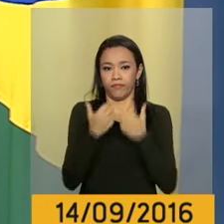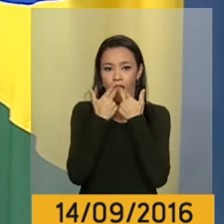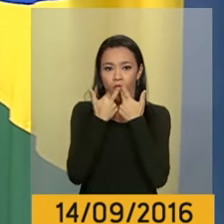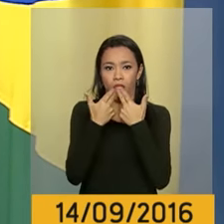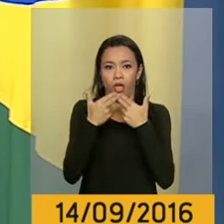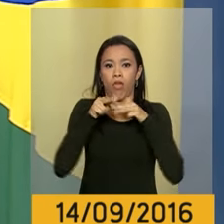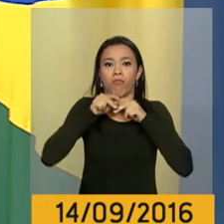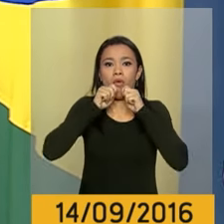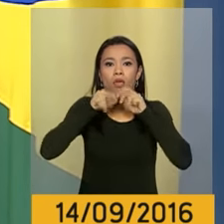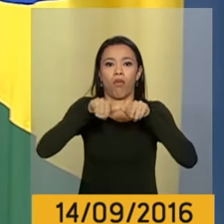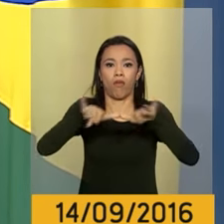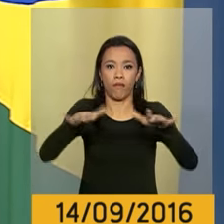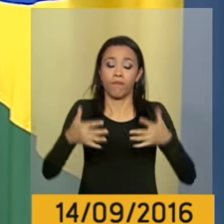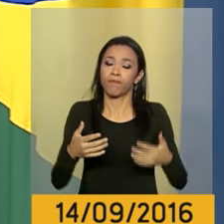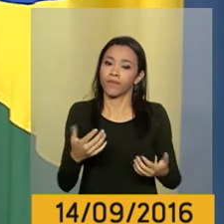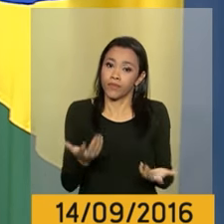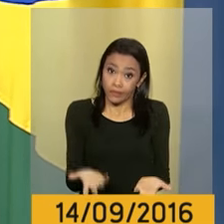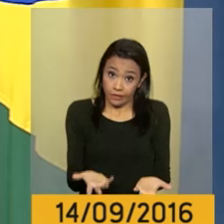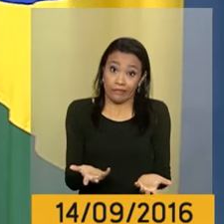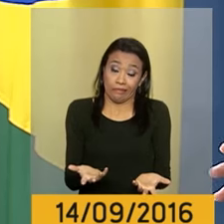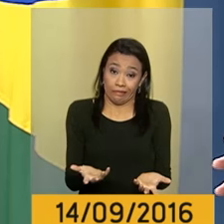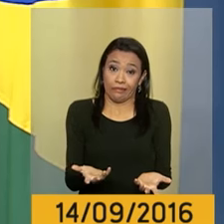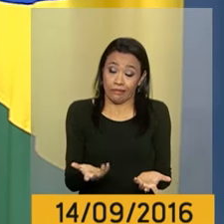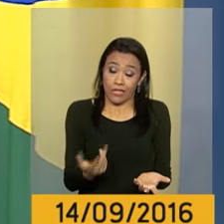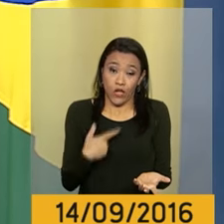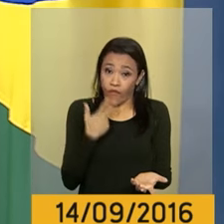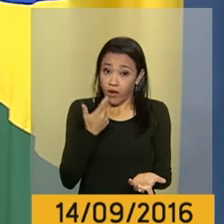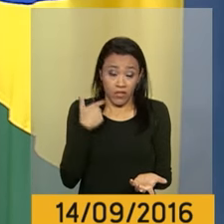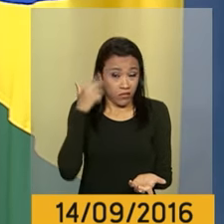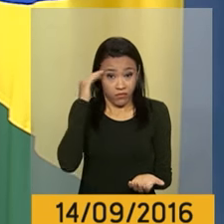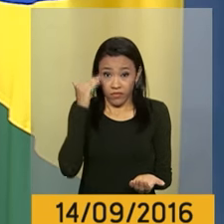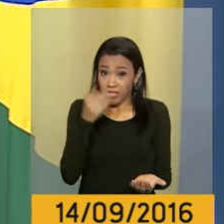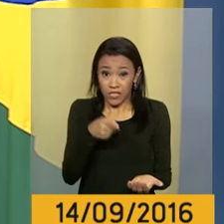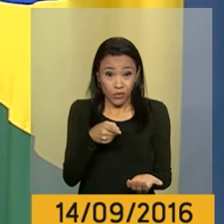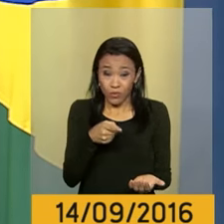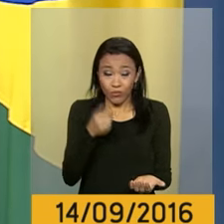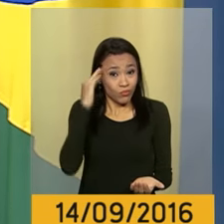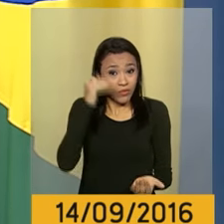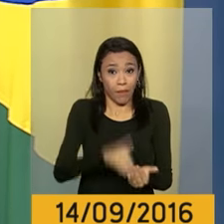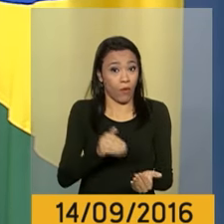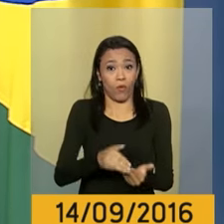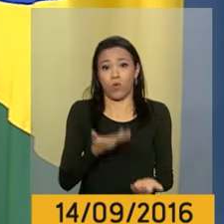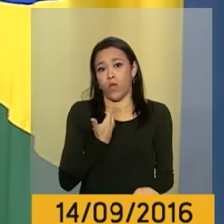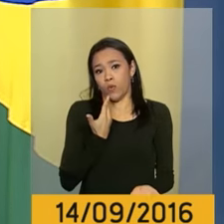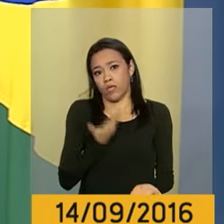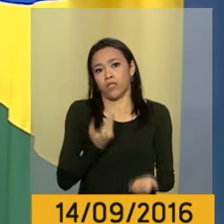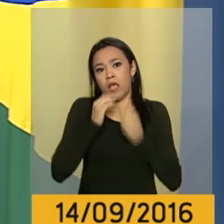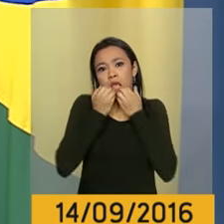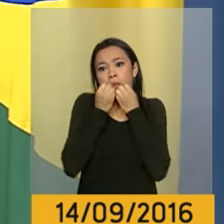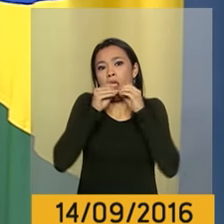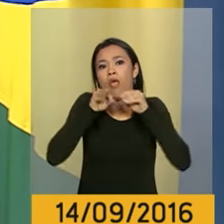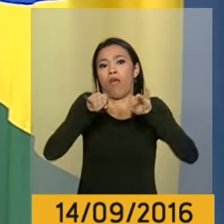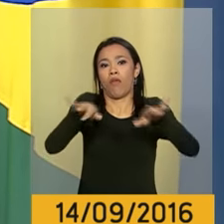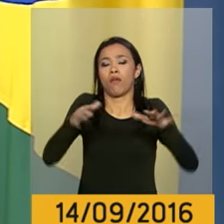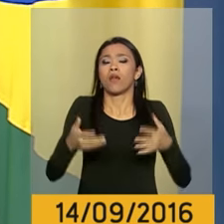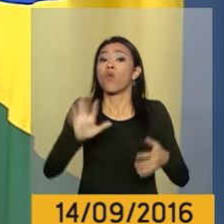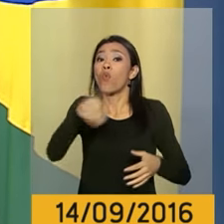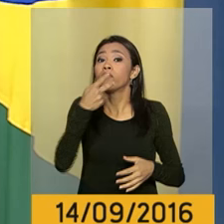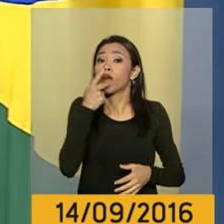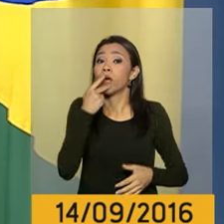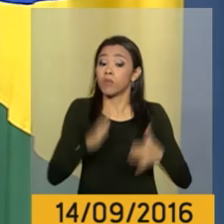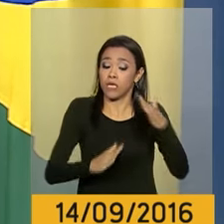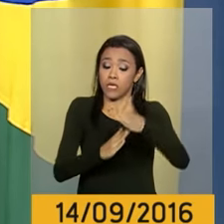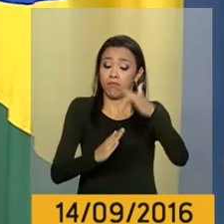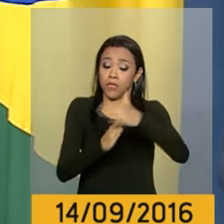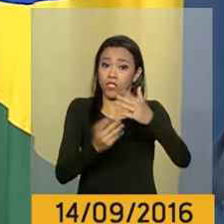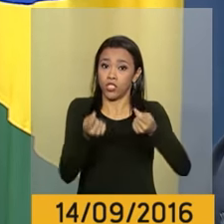e peço licença para dizer que isto é inadmissível, porque quando nós falamos em teto de gastos, nós